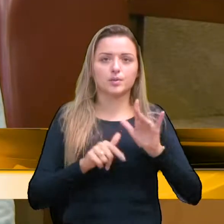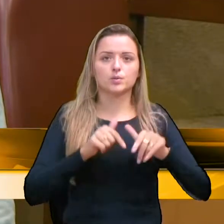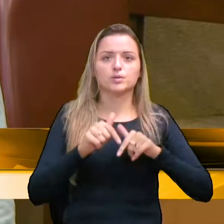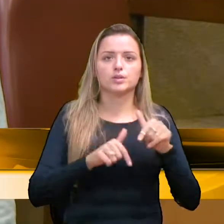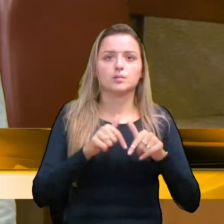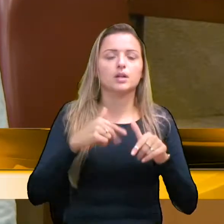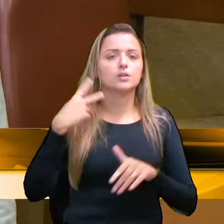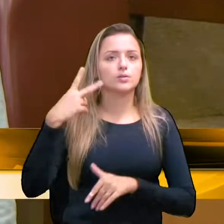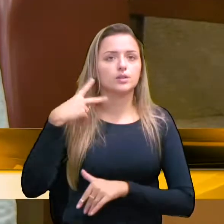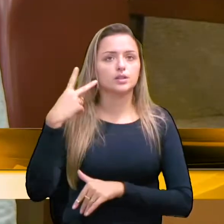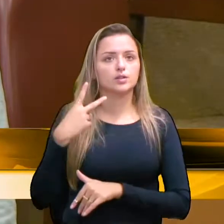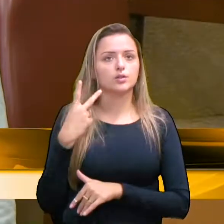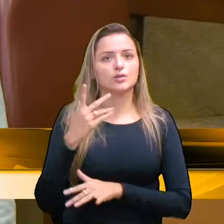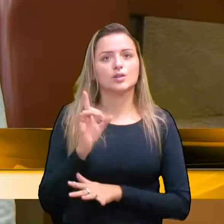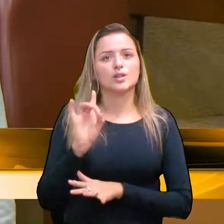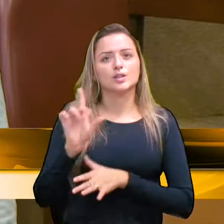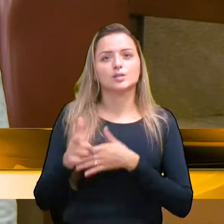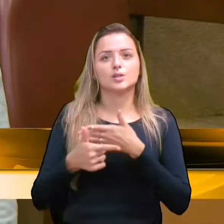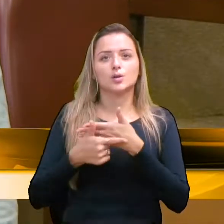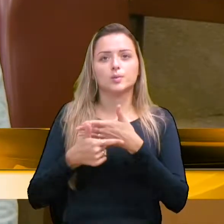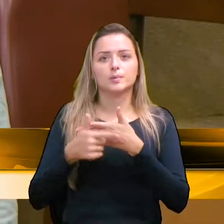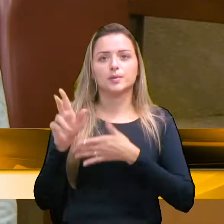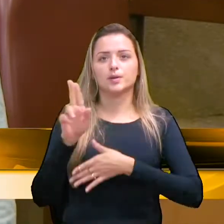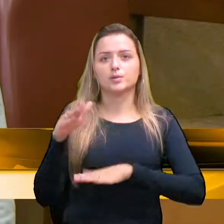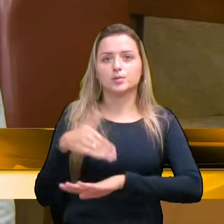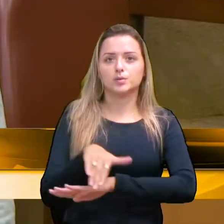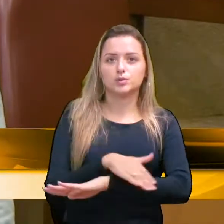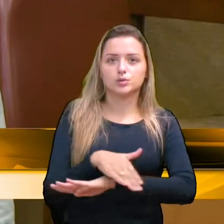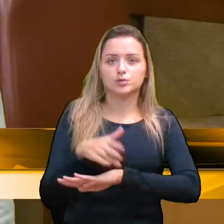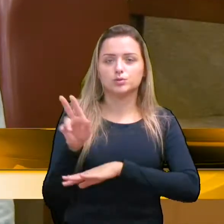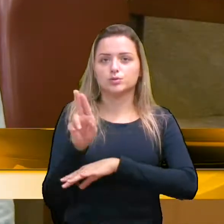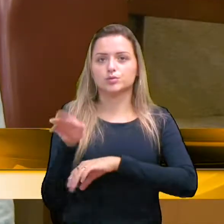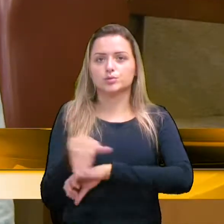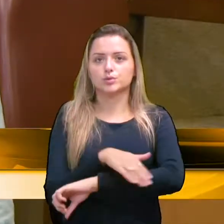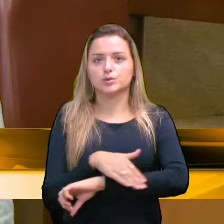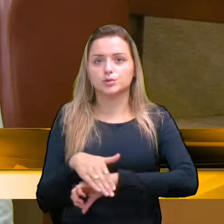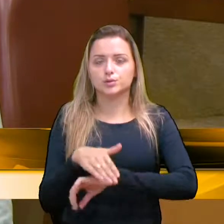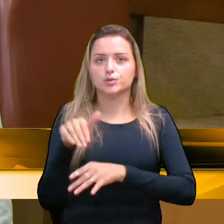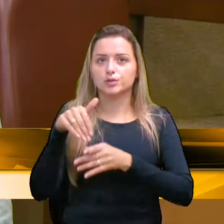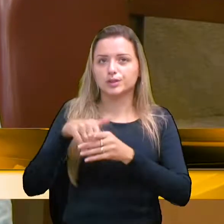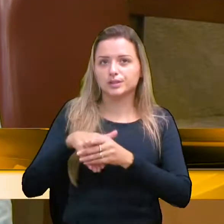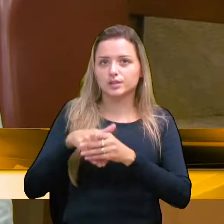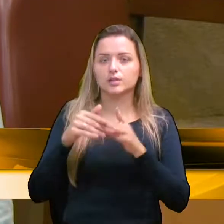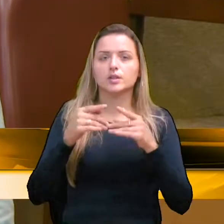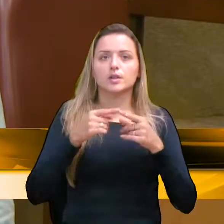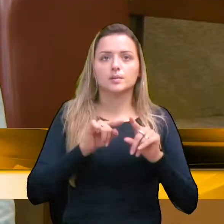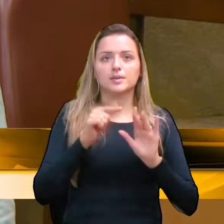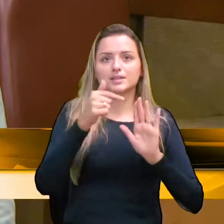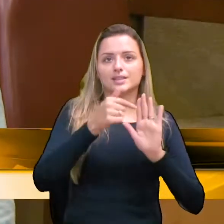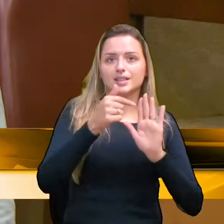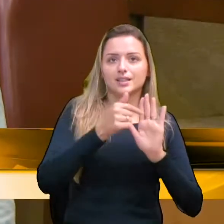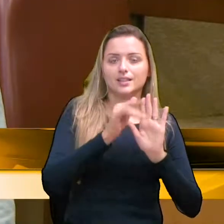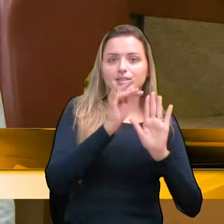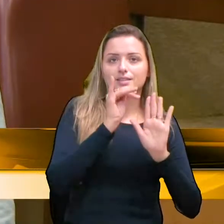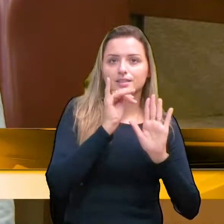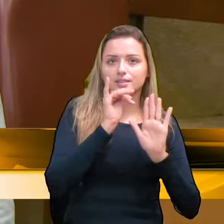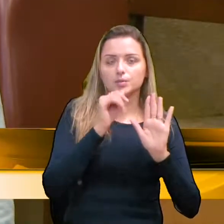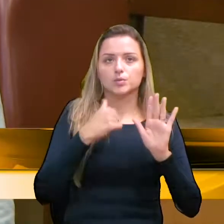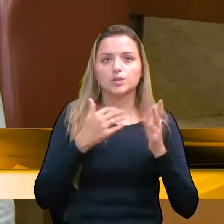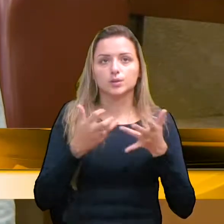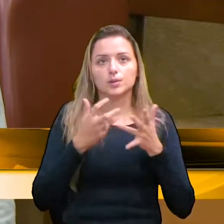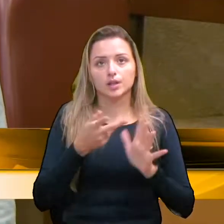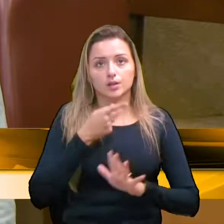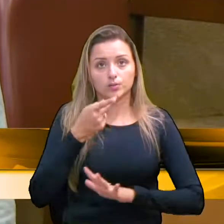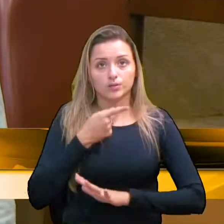Vereador, é muito nome de rua, né? Votação muito nome de rua, mas esse é um exemplo que eu quero